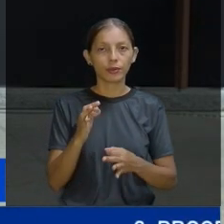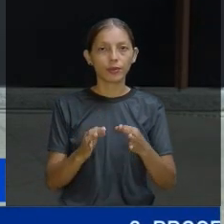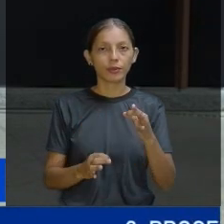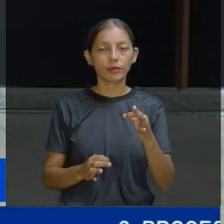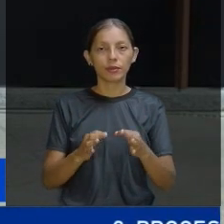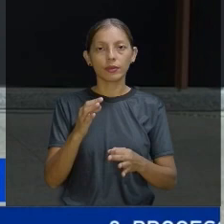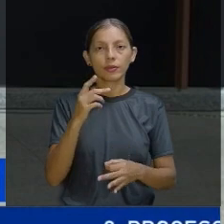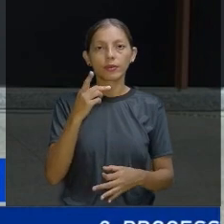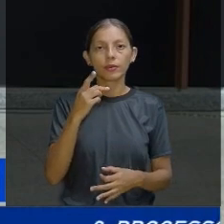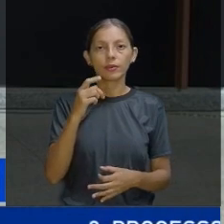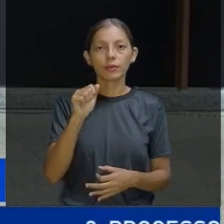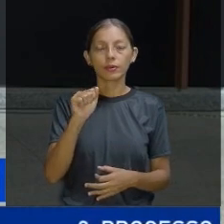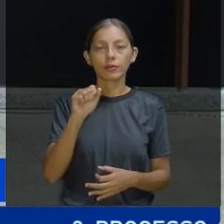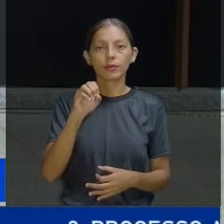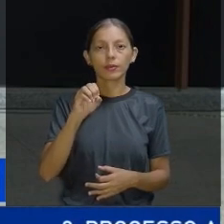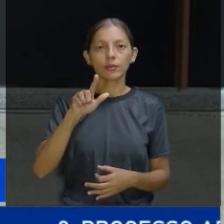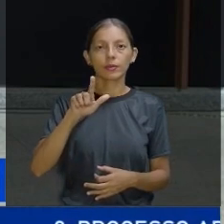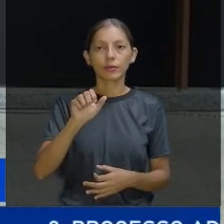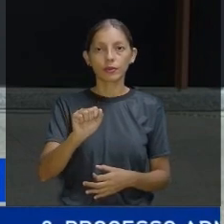Juíza Paola Julien?